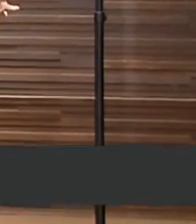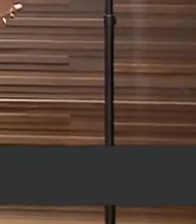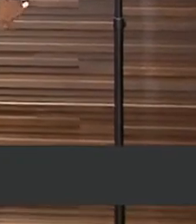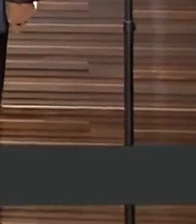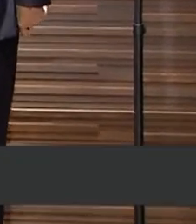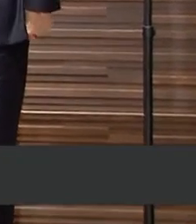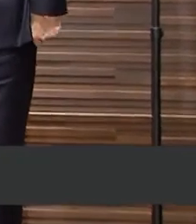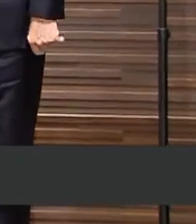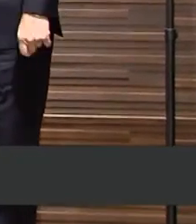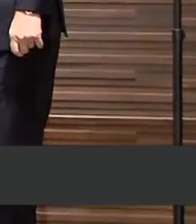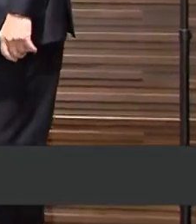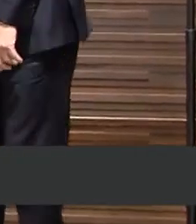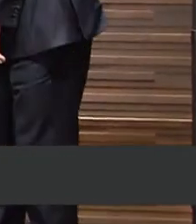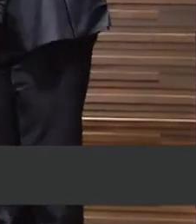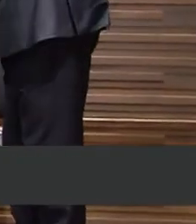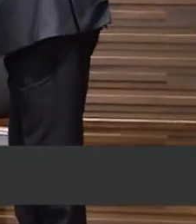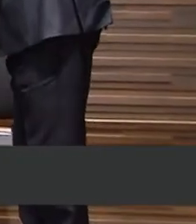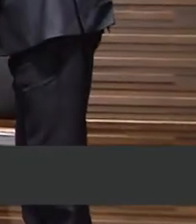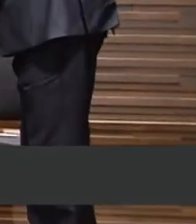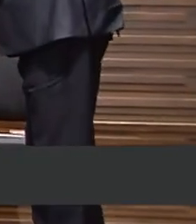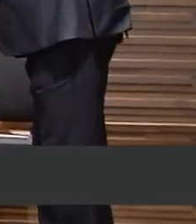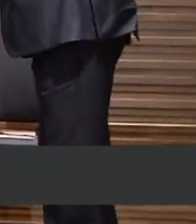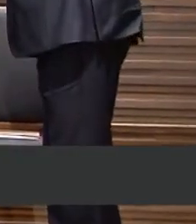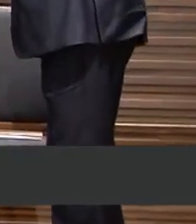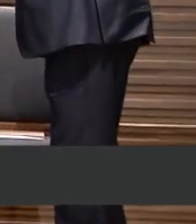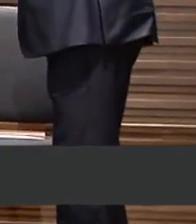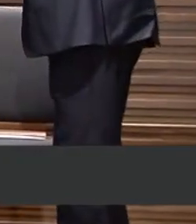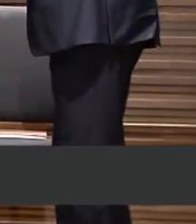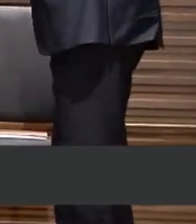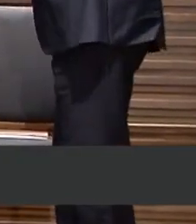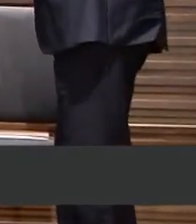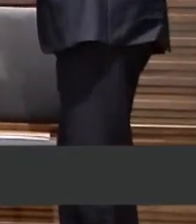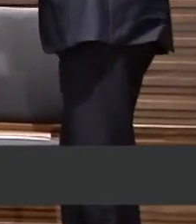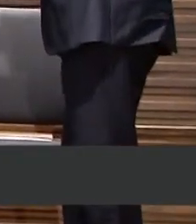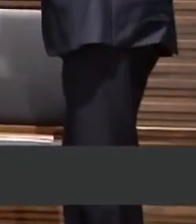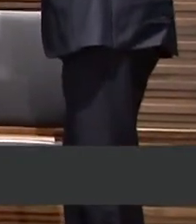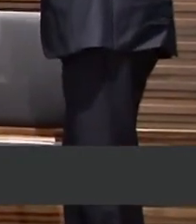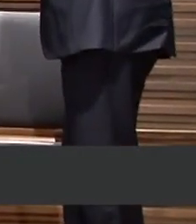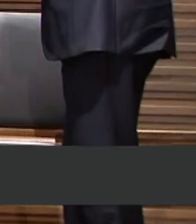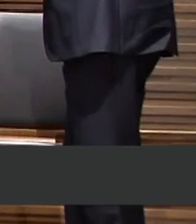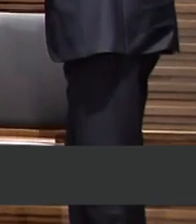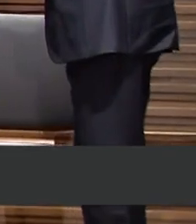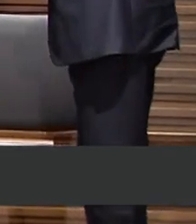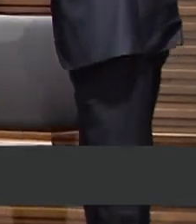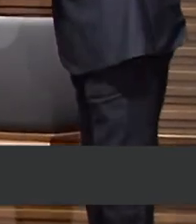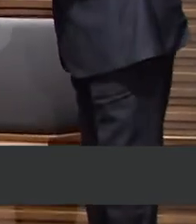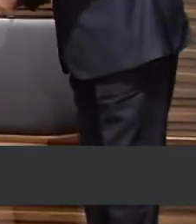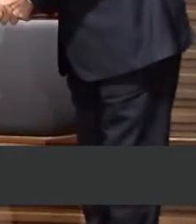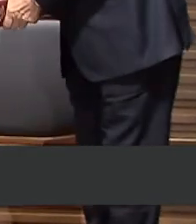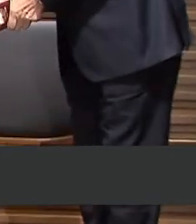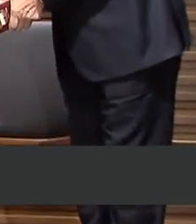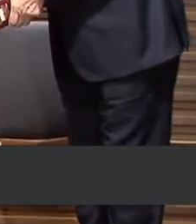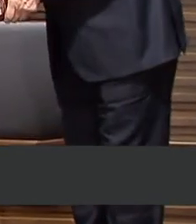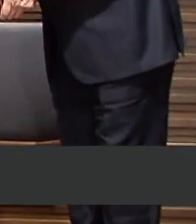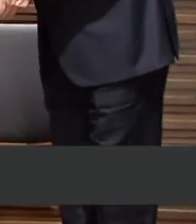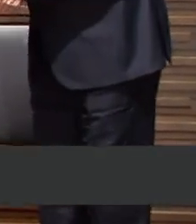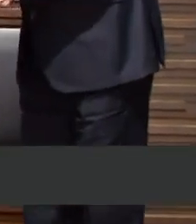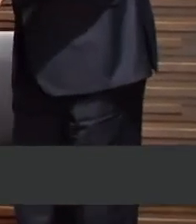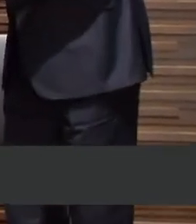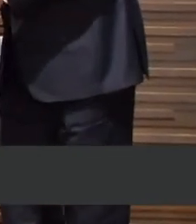convidamos o desembargador newton de lucca a entregar os primeiros exemplares autografados ao presidente da república